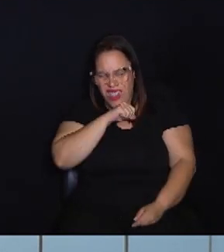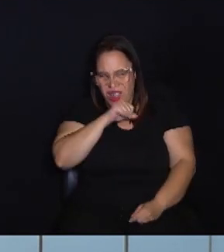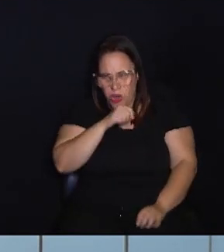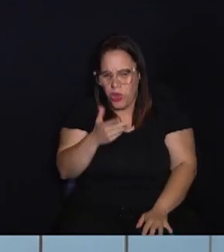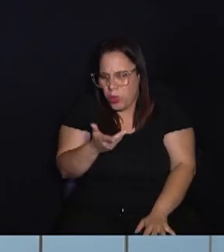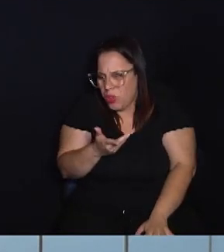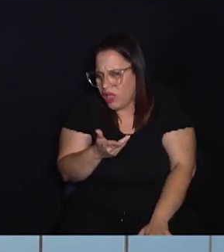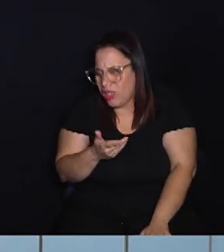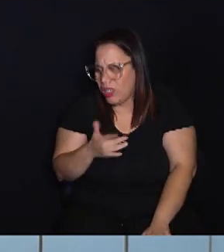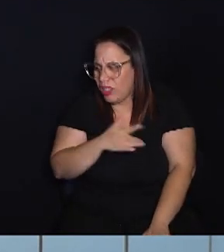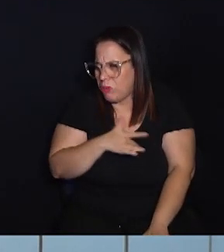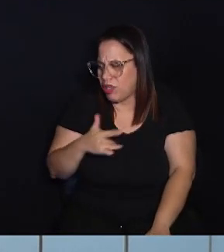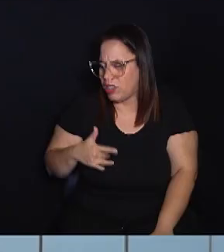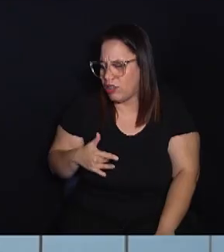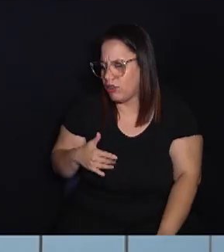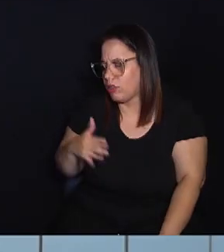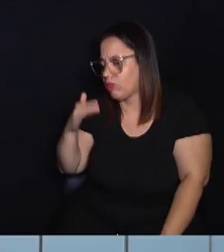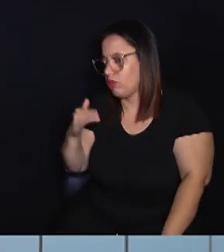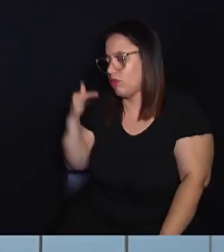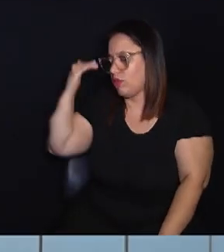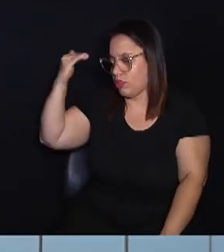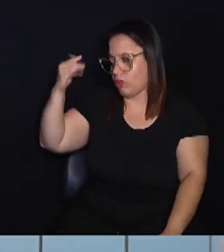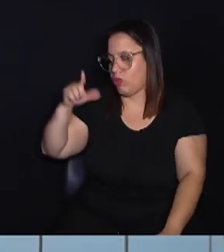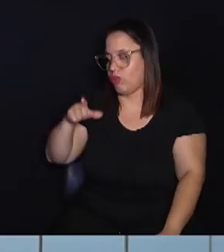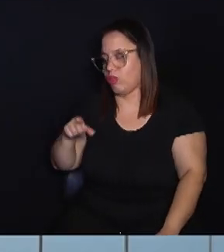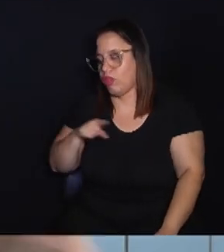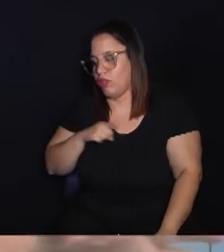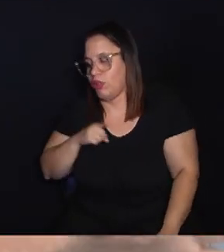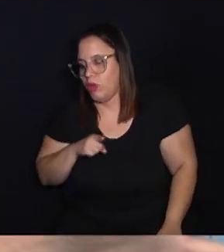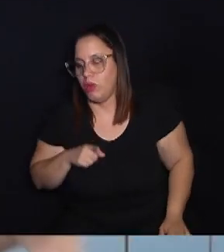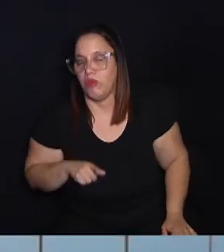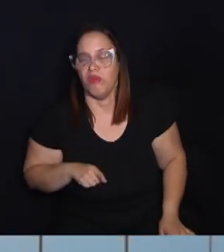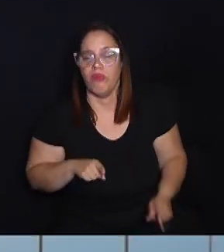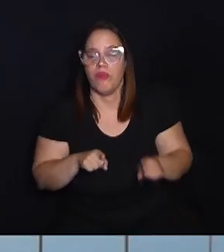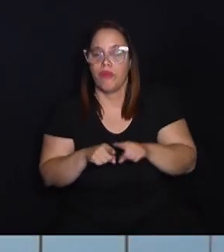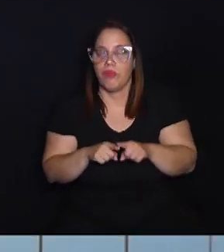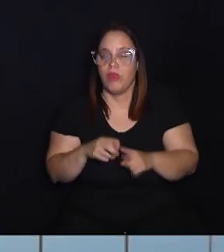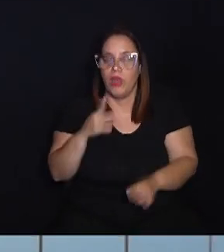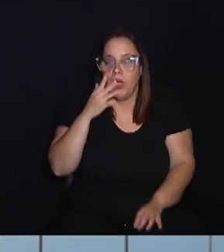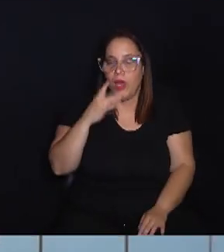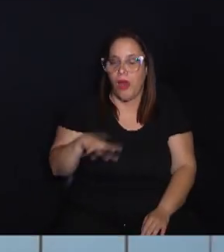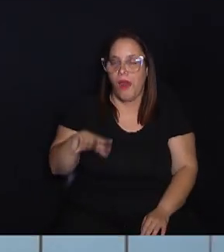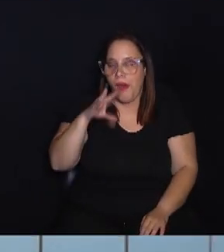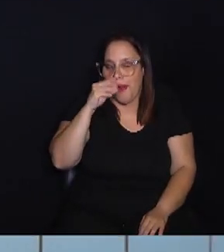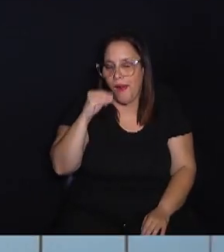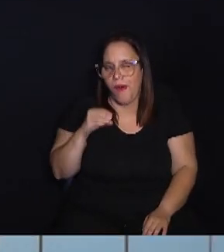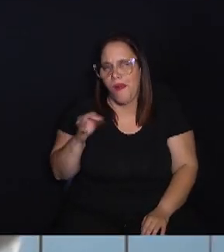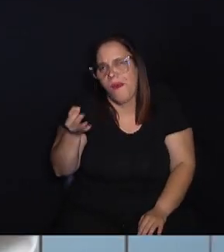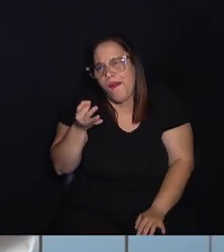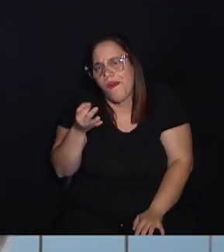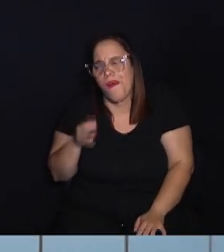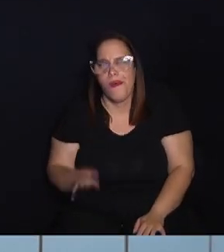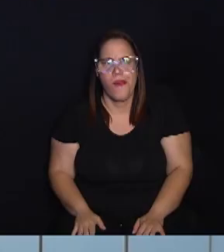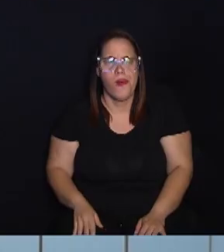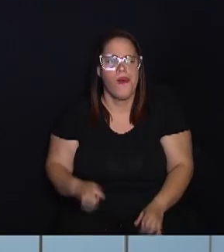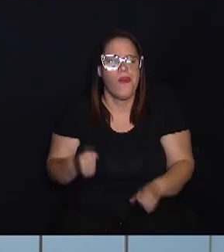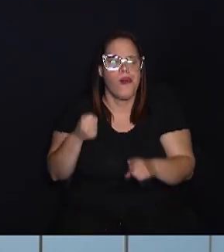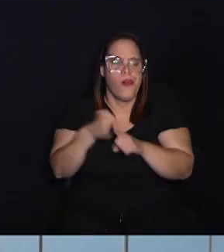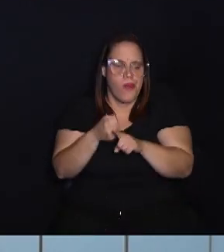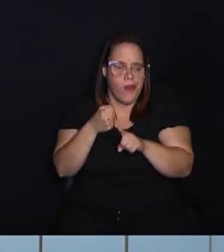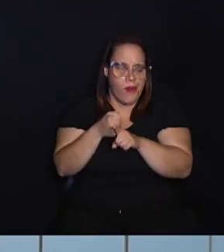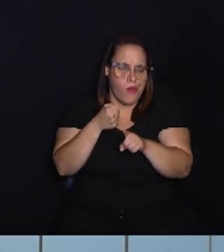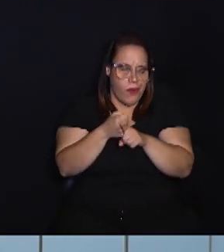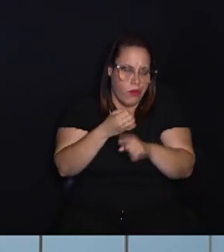para a saúde dos adultos também, né? A gente está falando de criança, adolescente, é óbvio, mas isso aí impacta